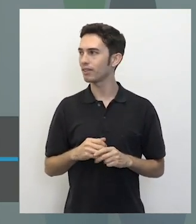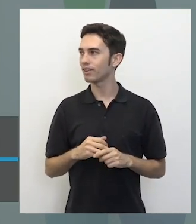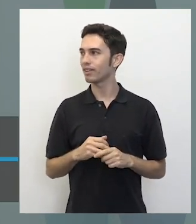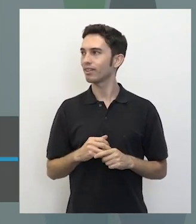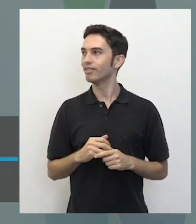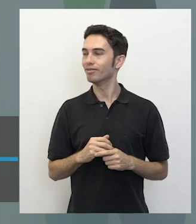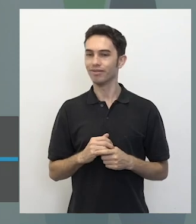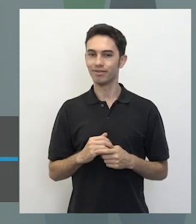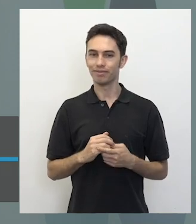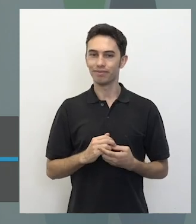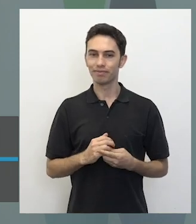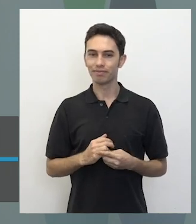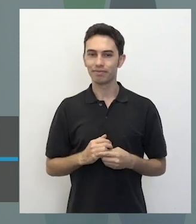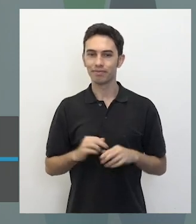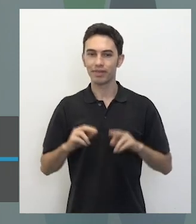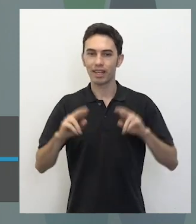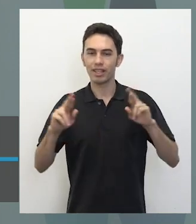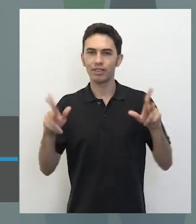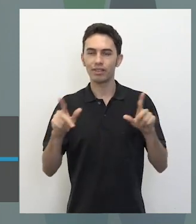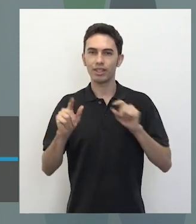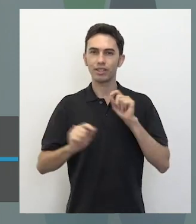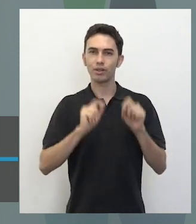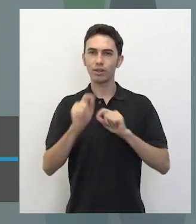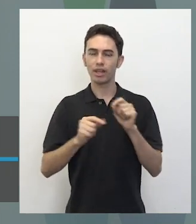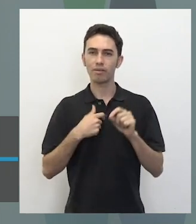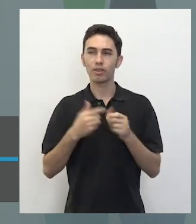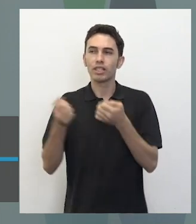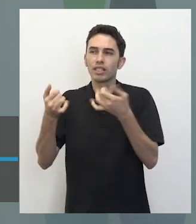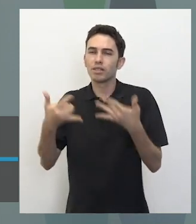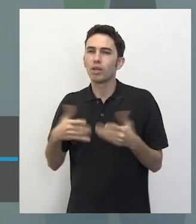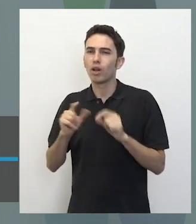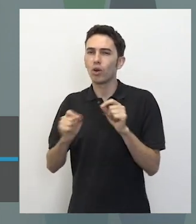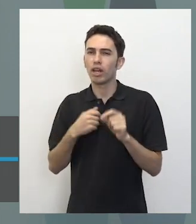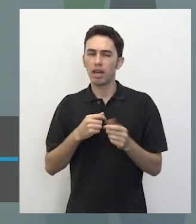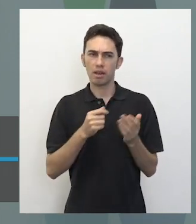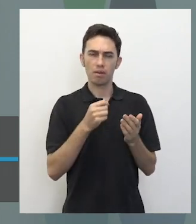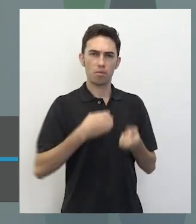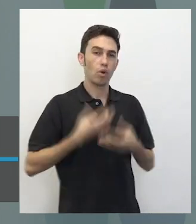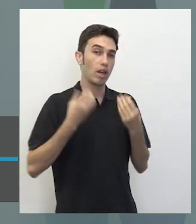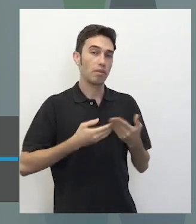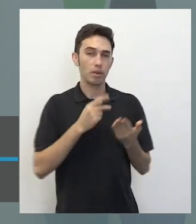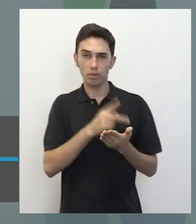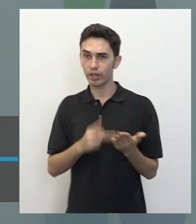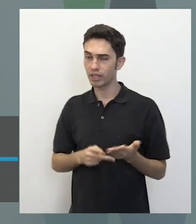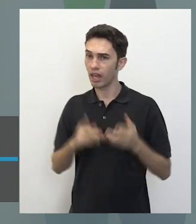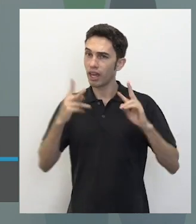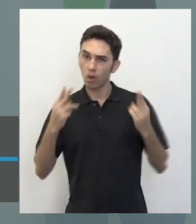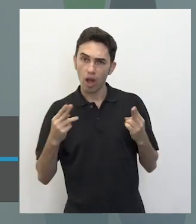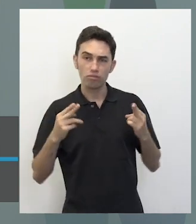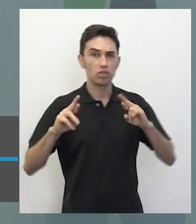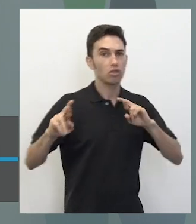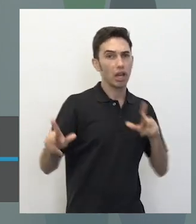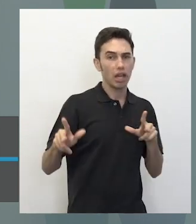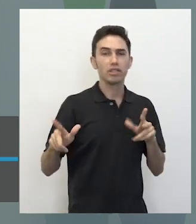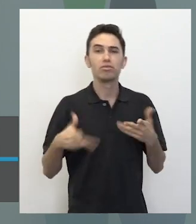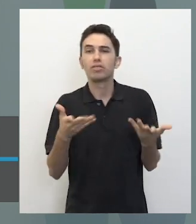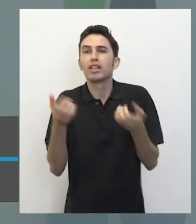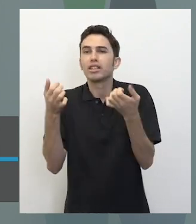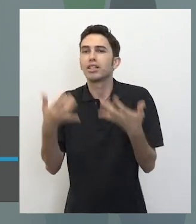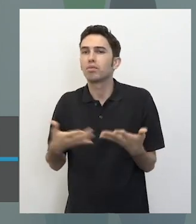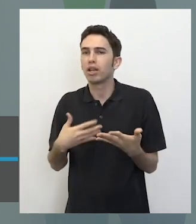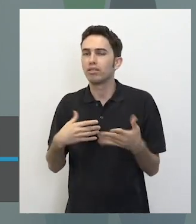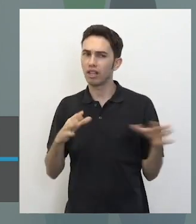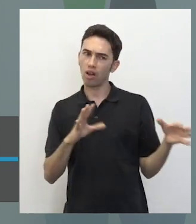alguma diferença? O que vocês têm para nos dizer? Poema e poesia é a mesma coisa? São diferentes? Um